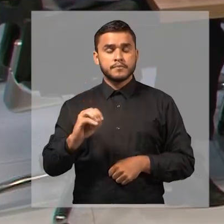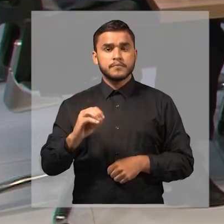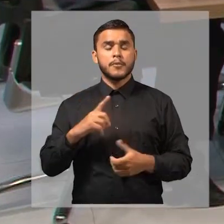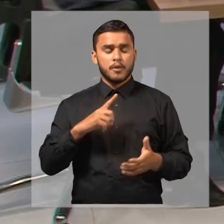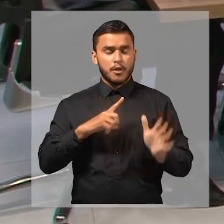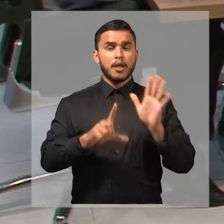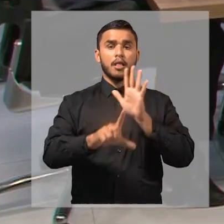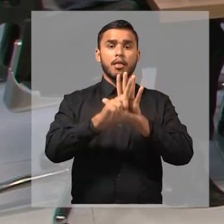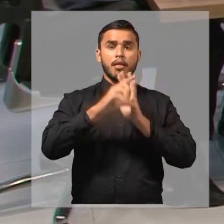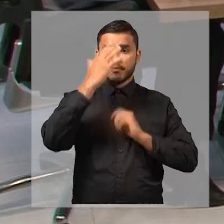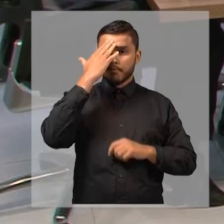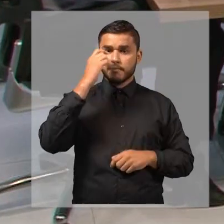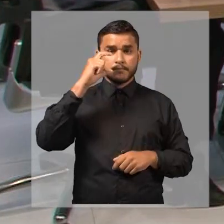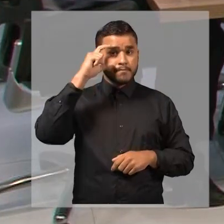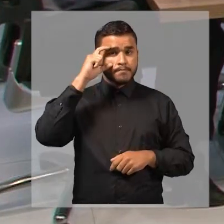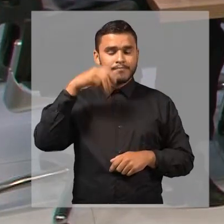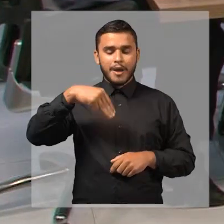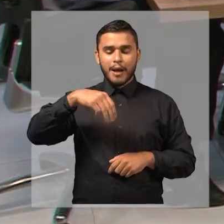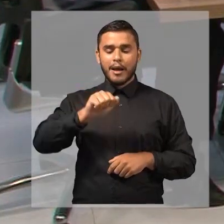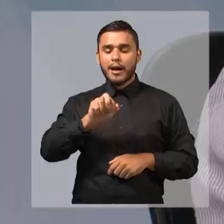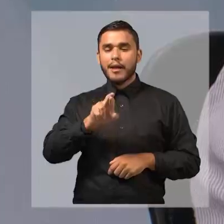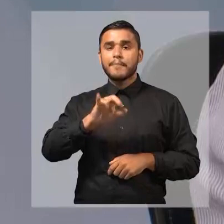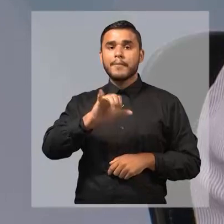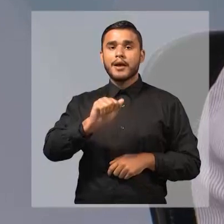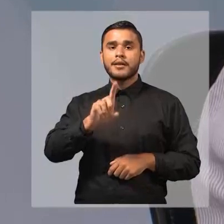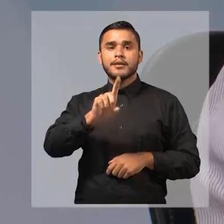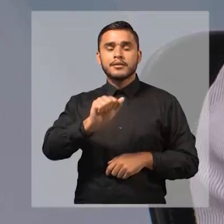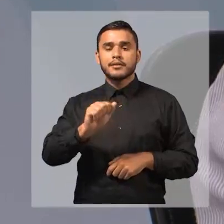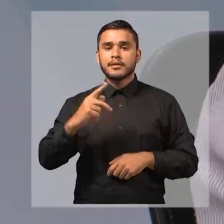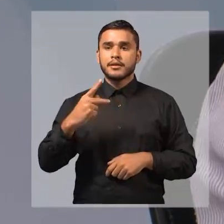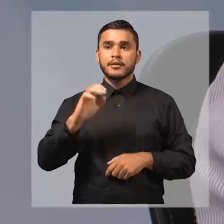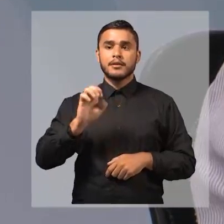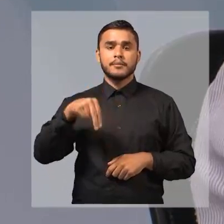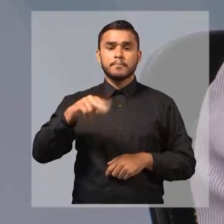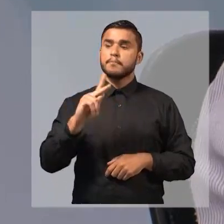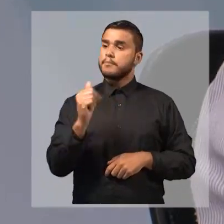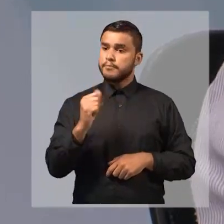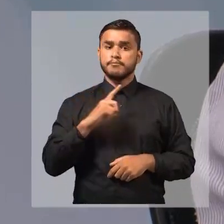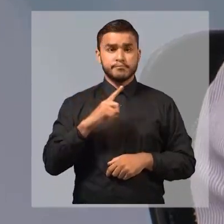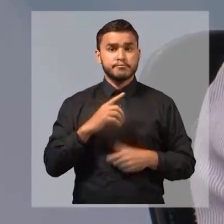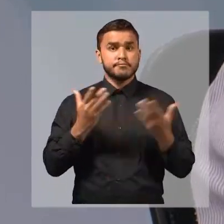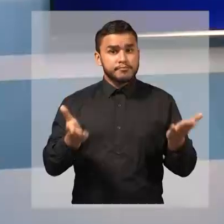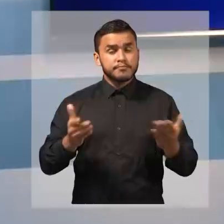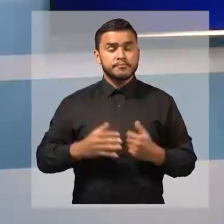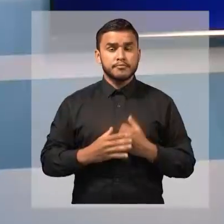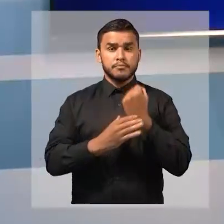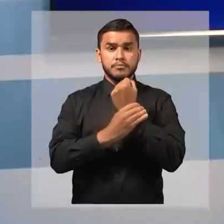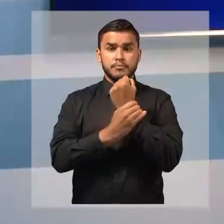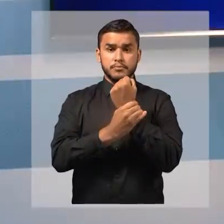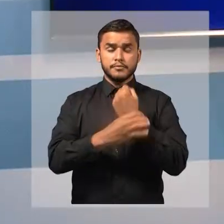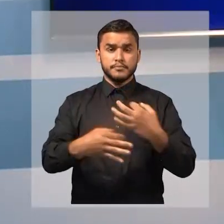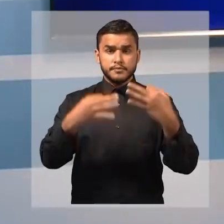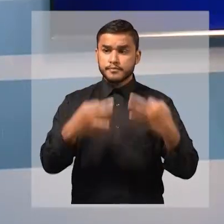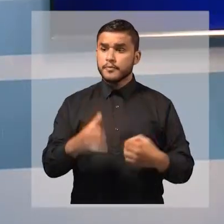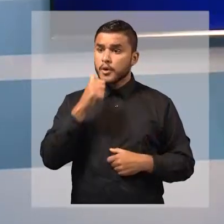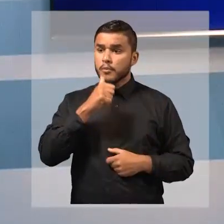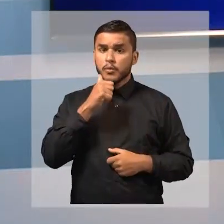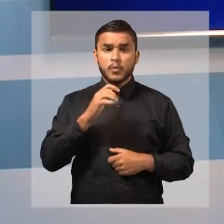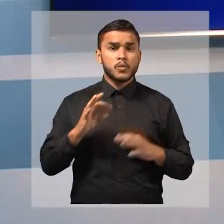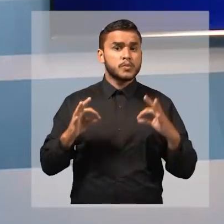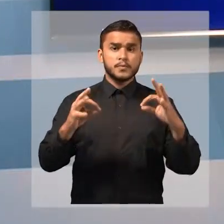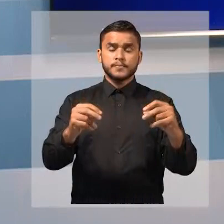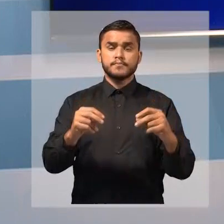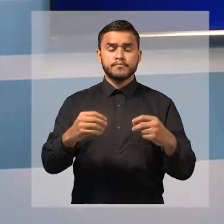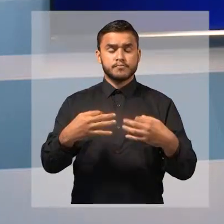Penha, de onde se origina toda essa rede de proteção, né, para a preservação da mulher, não só do ponto de